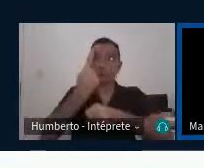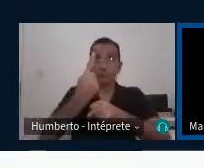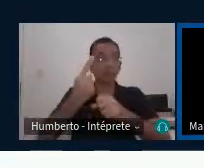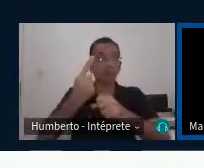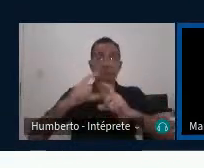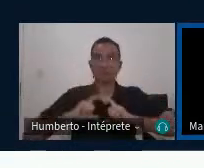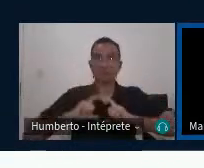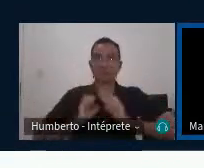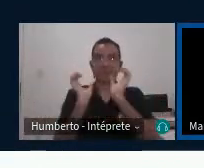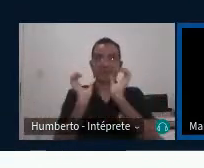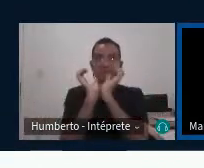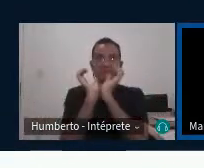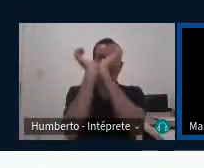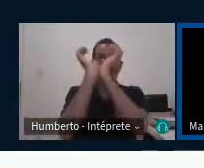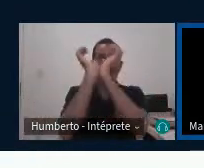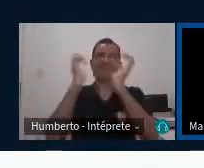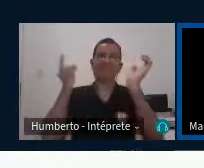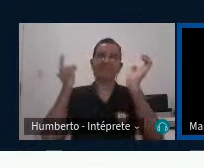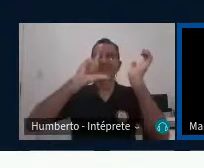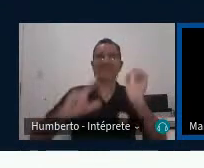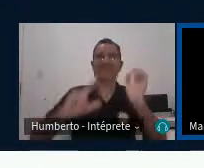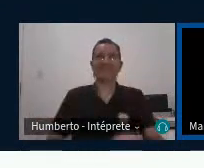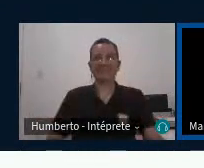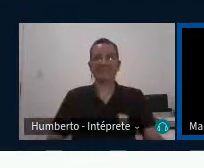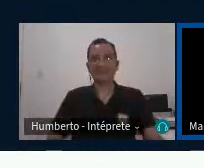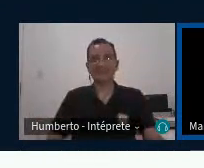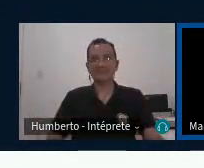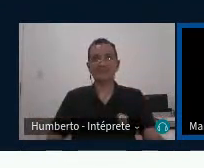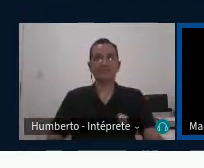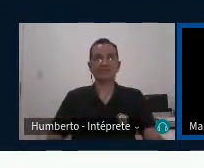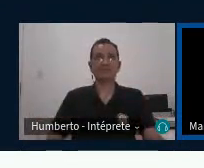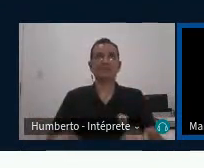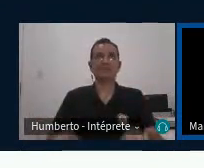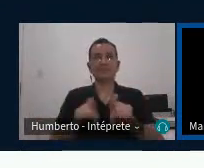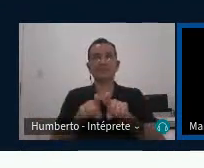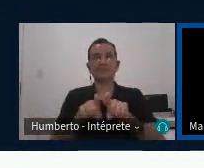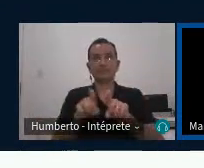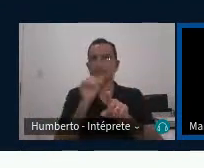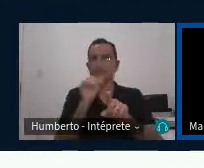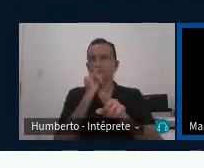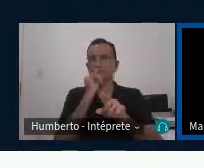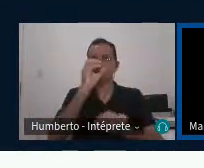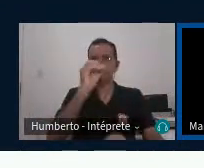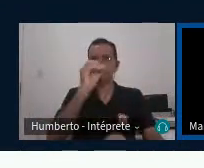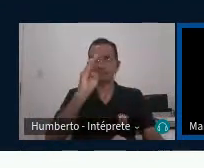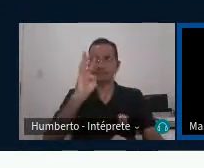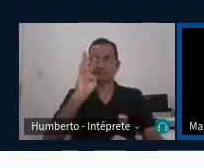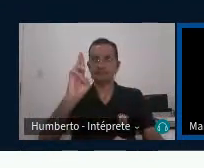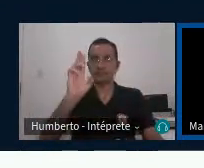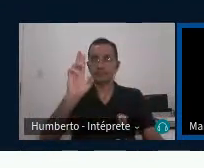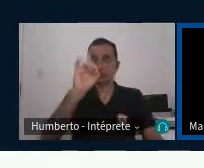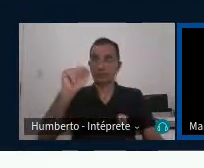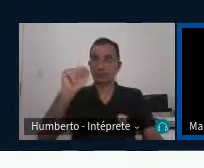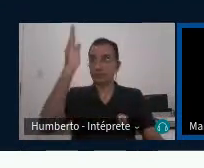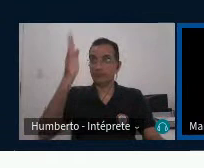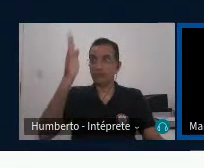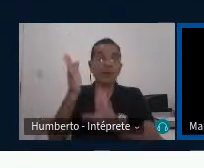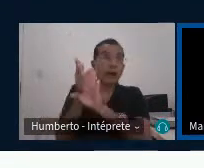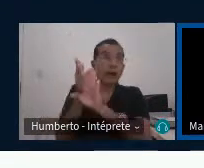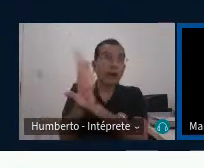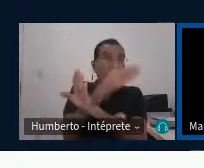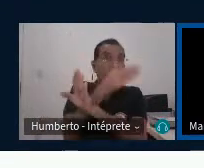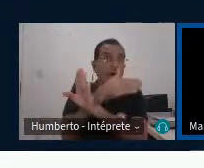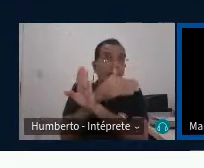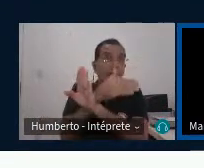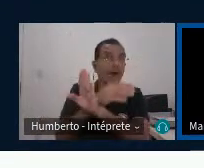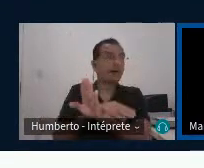que em um ano, dias antes da OBR, estava quase tudo concluído, quase tudo terminado, e no dia aconteceu